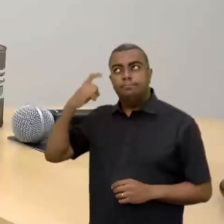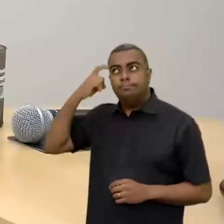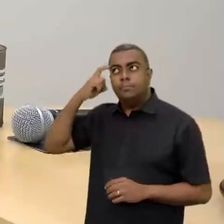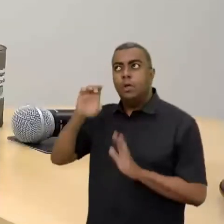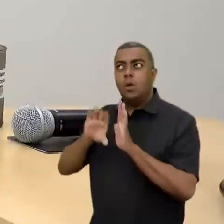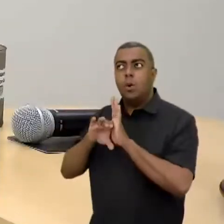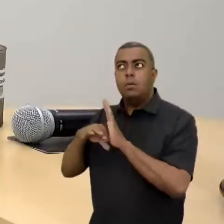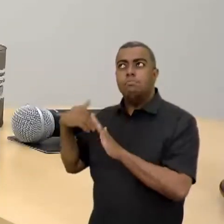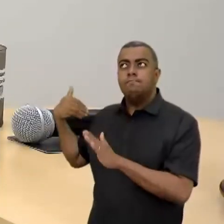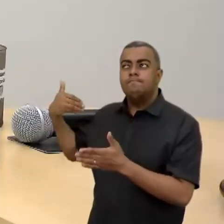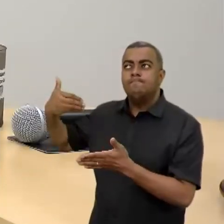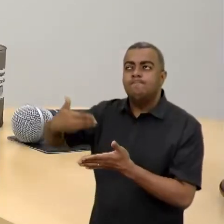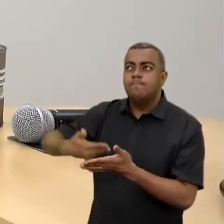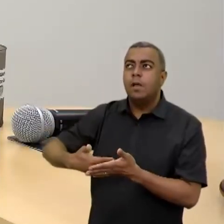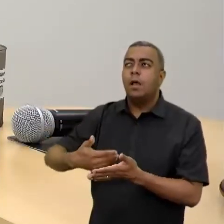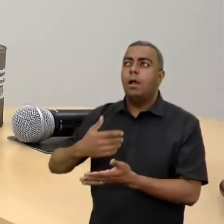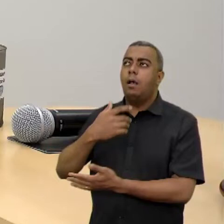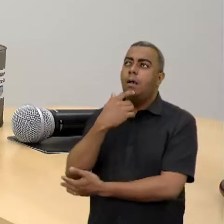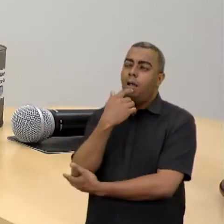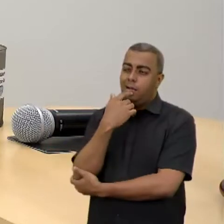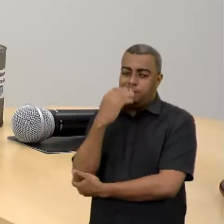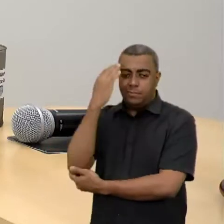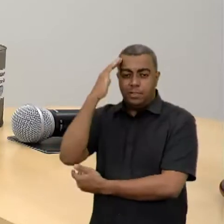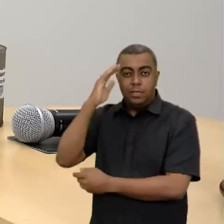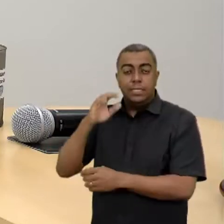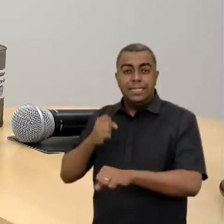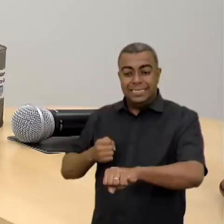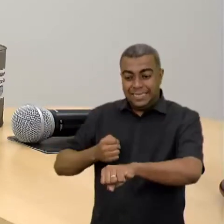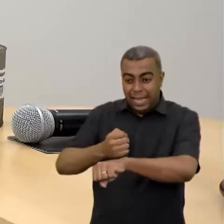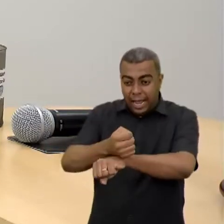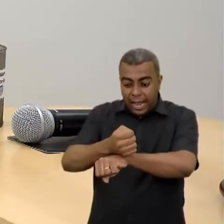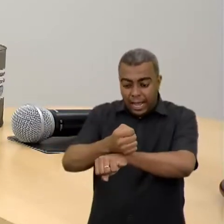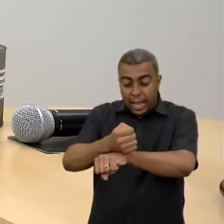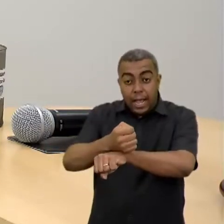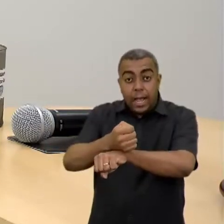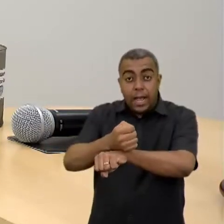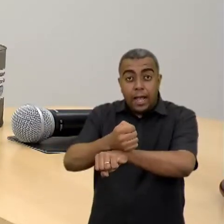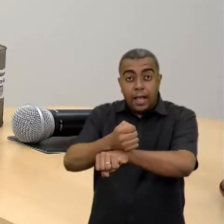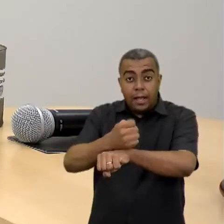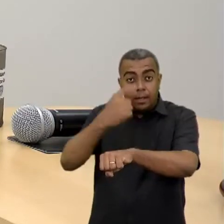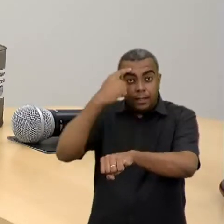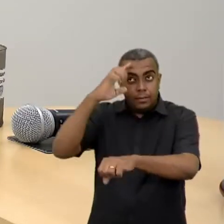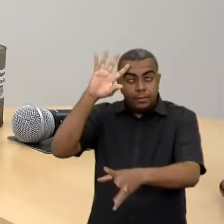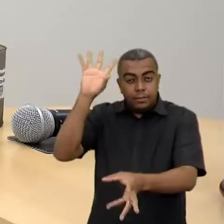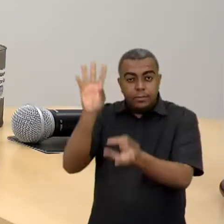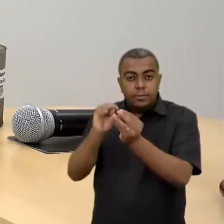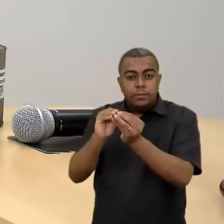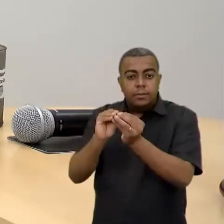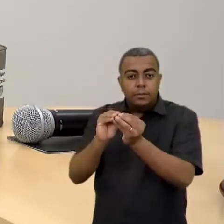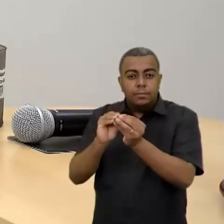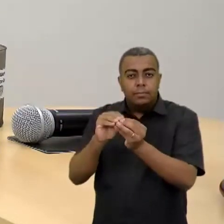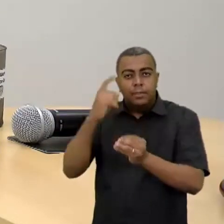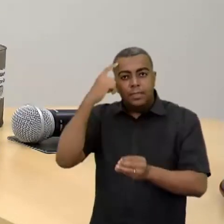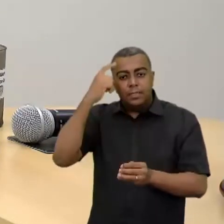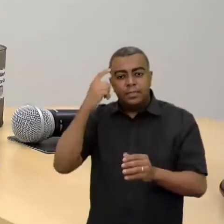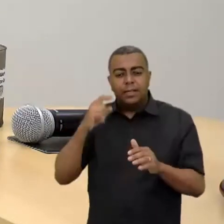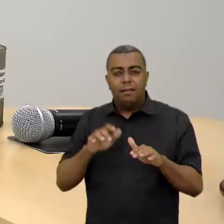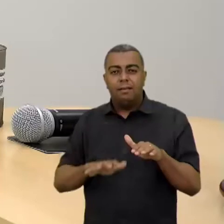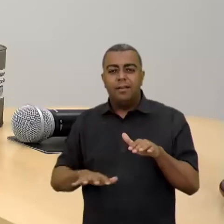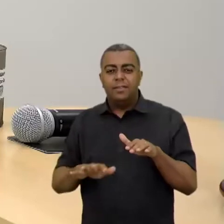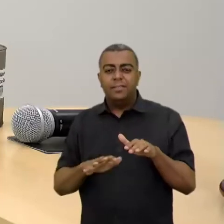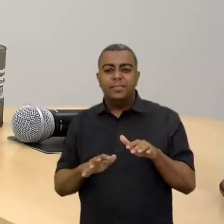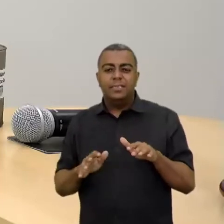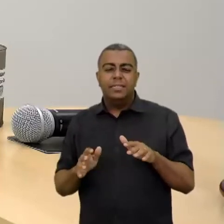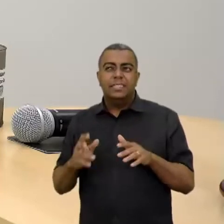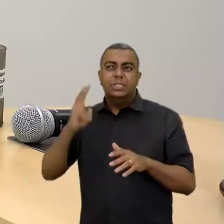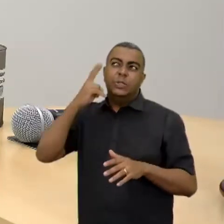né? Quando você fala de escravos, automaticamente a gente já meio que pormenoriza a coisa, é como se fosse a